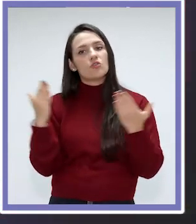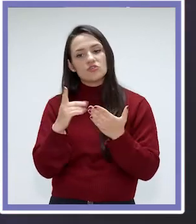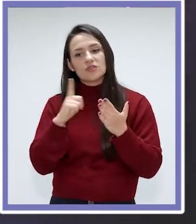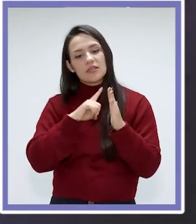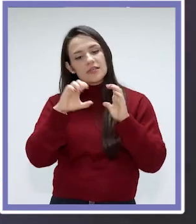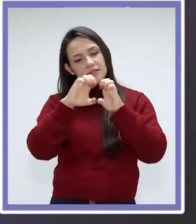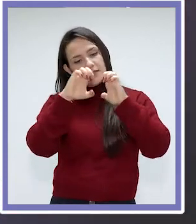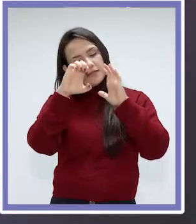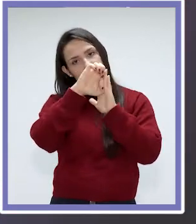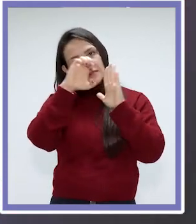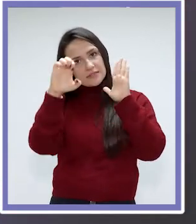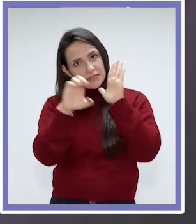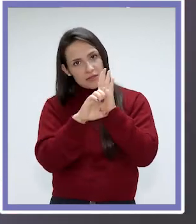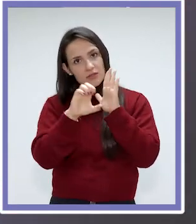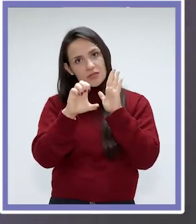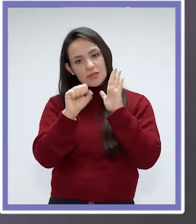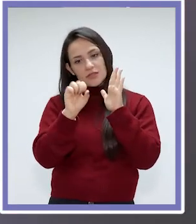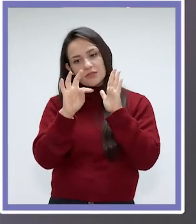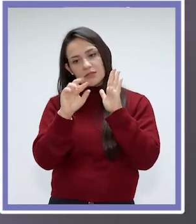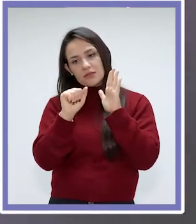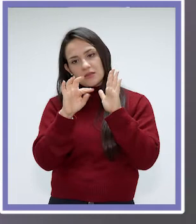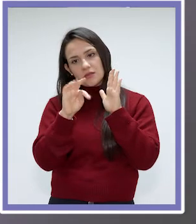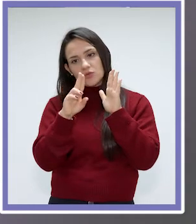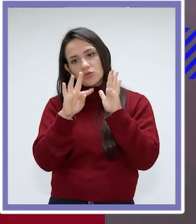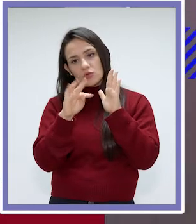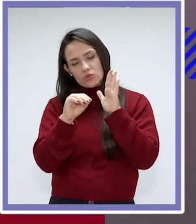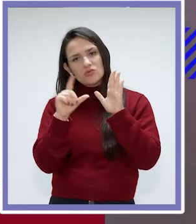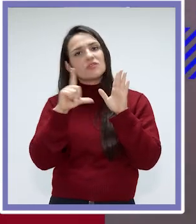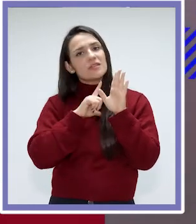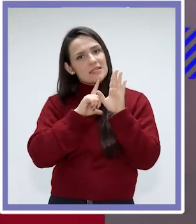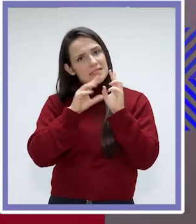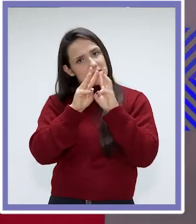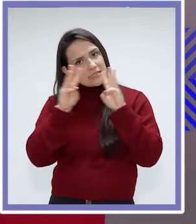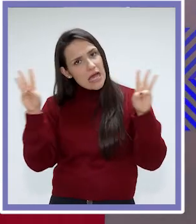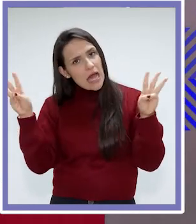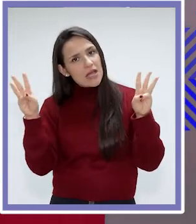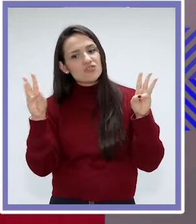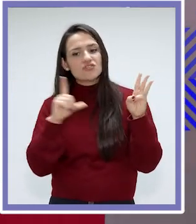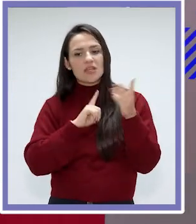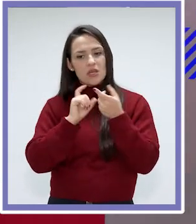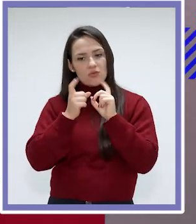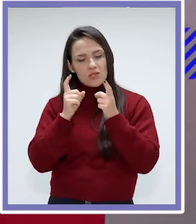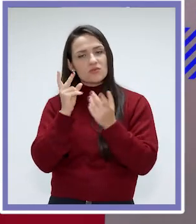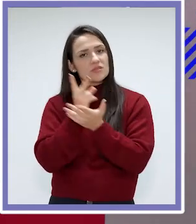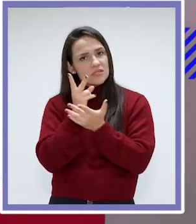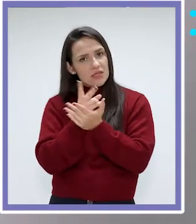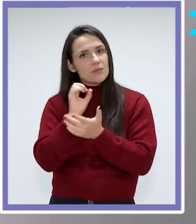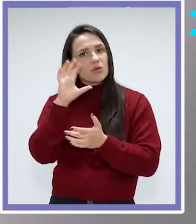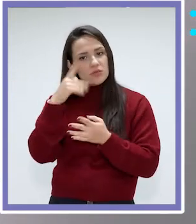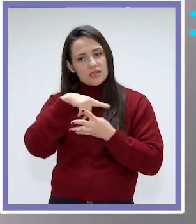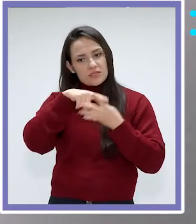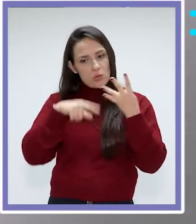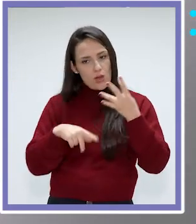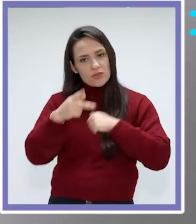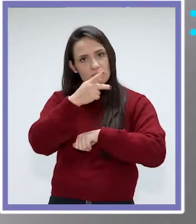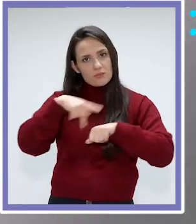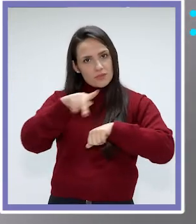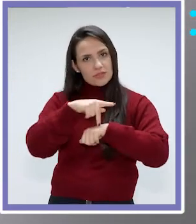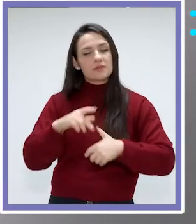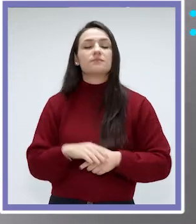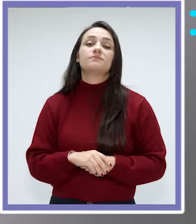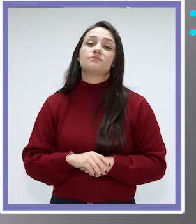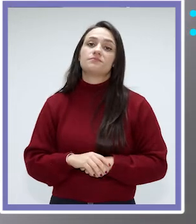um estatuto, nós temos um site, nós temos reuniões periódicas com todos esses 4